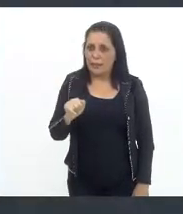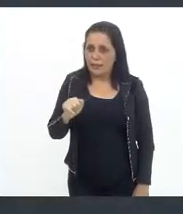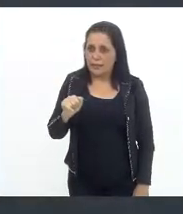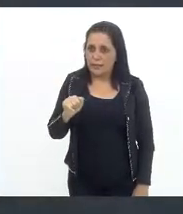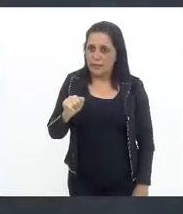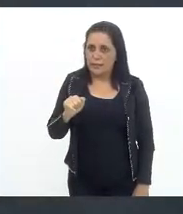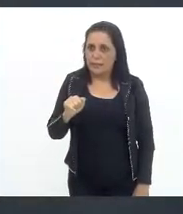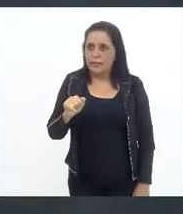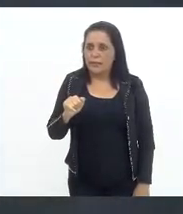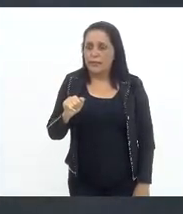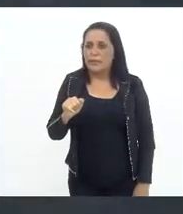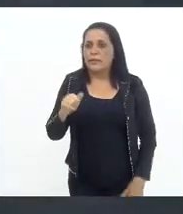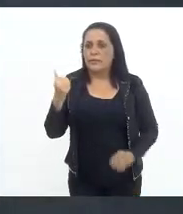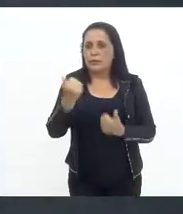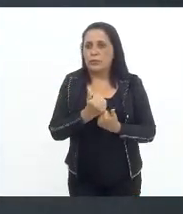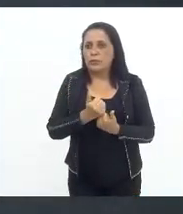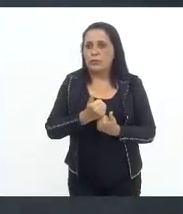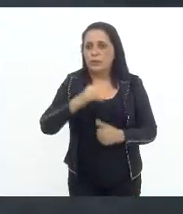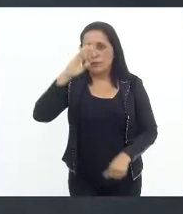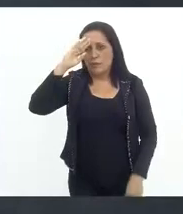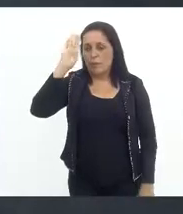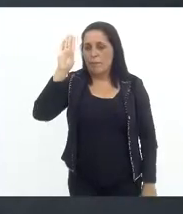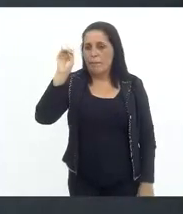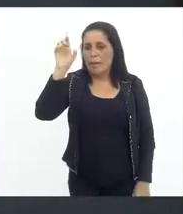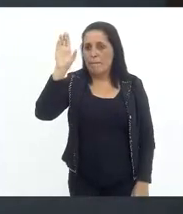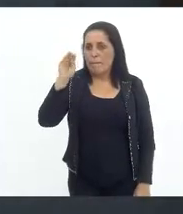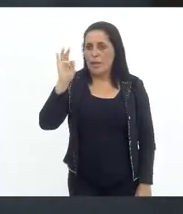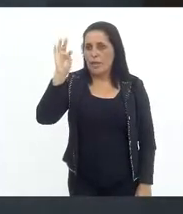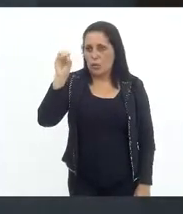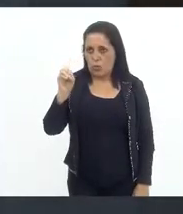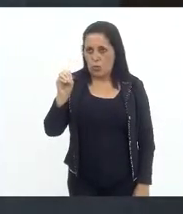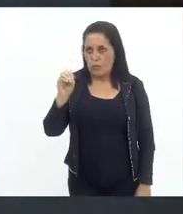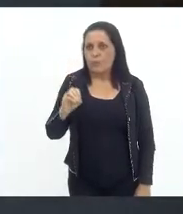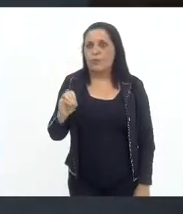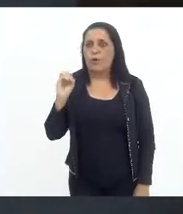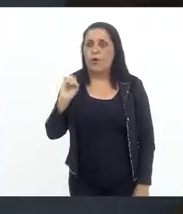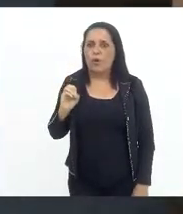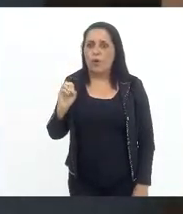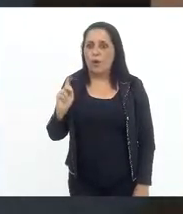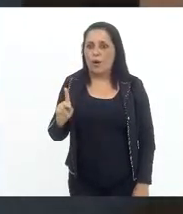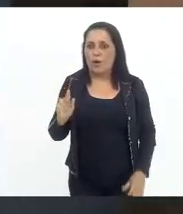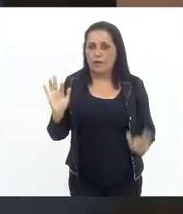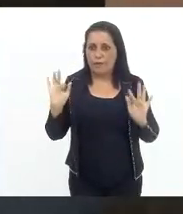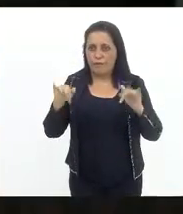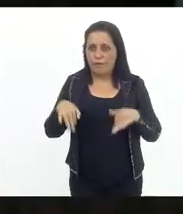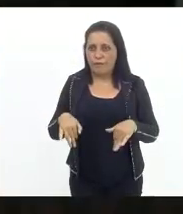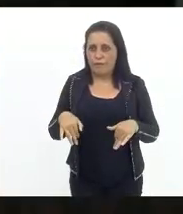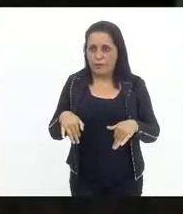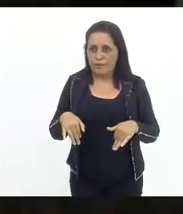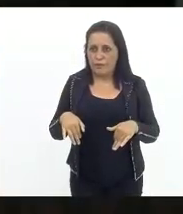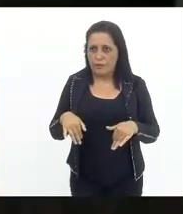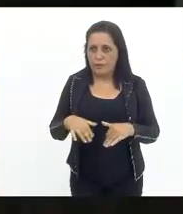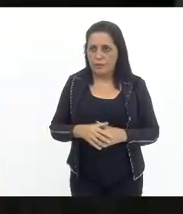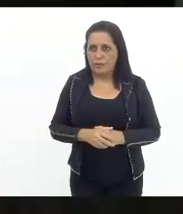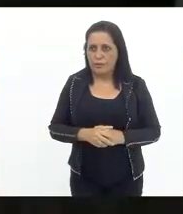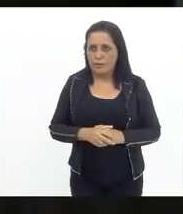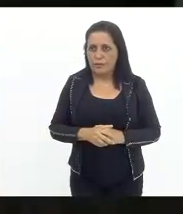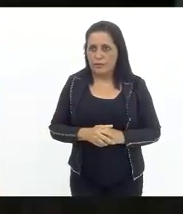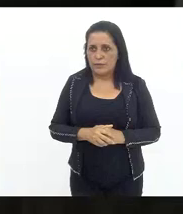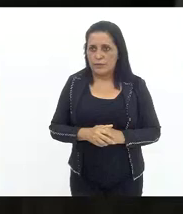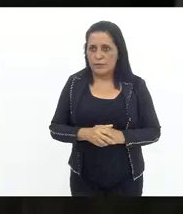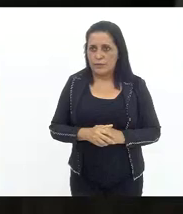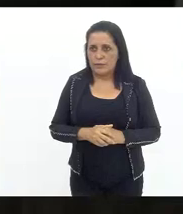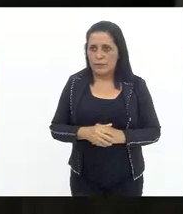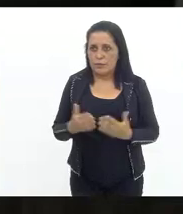Subtenente e Bebeto. Ok. Está encerrada a sessão ordinária